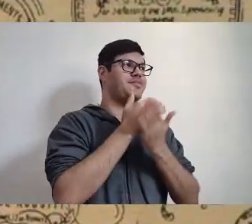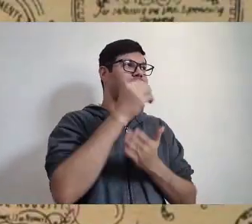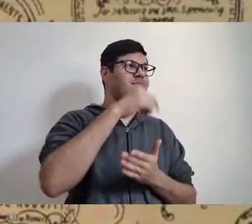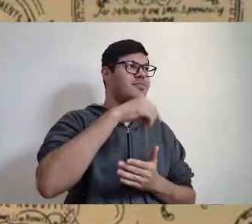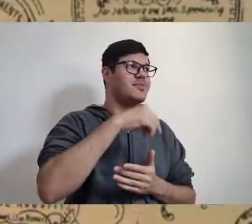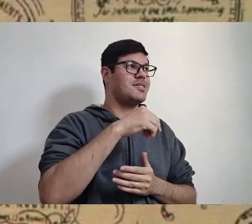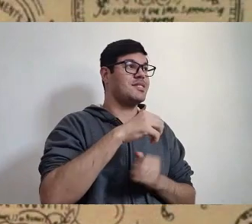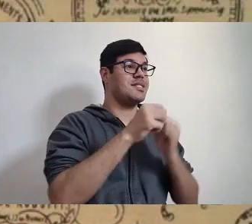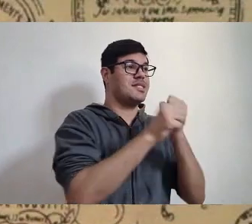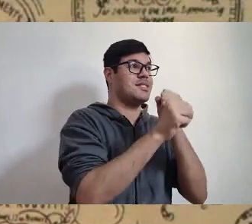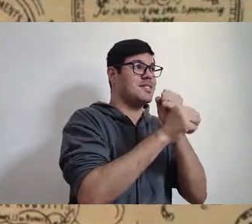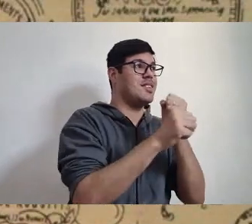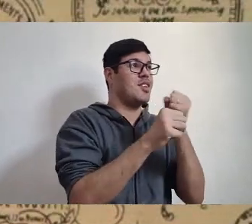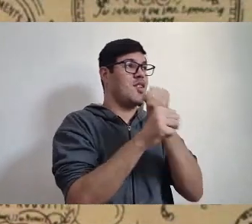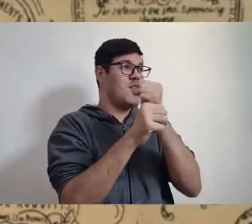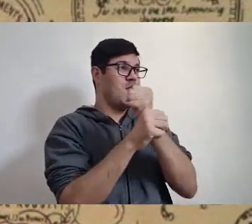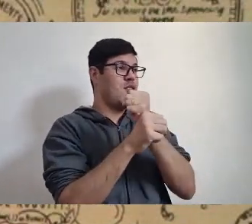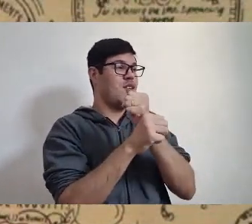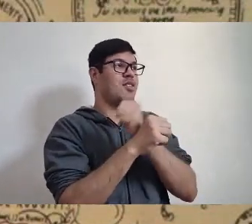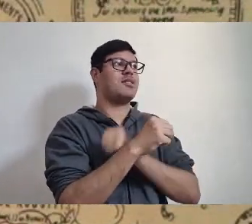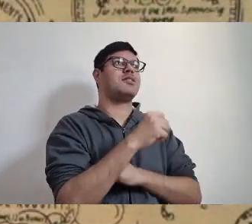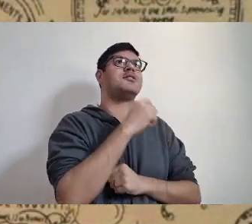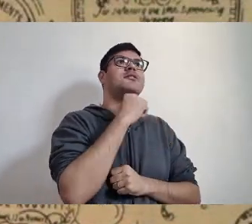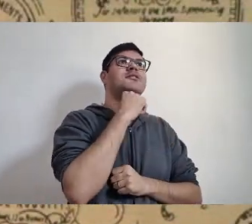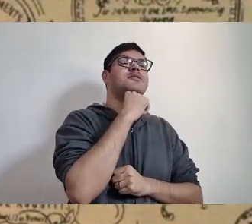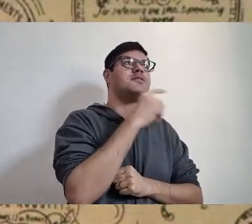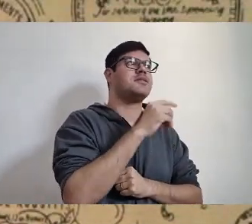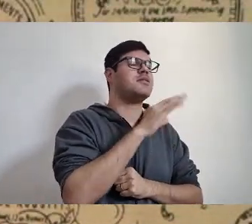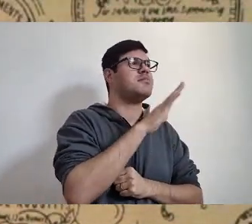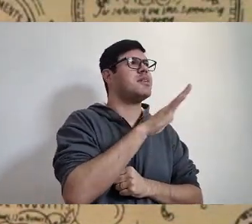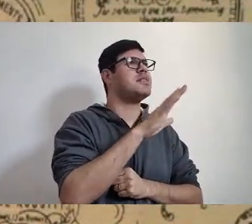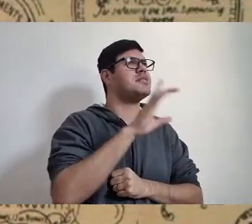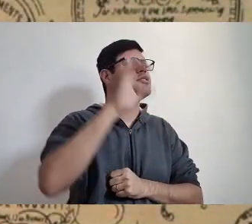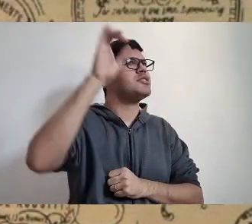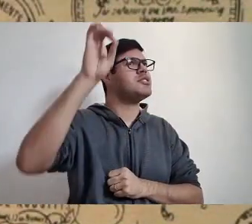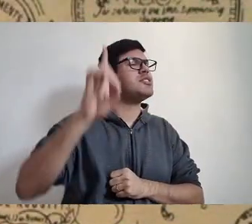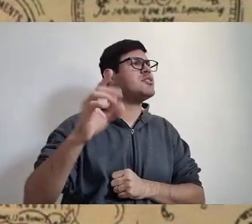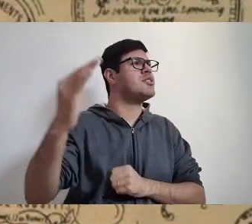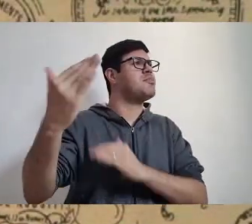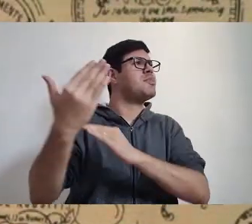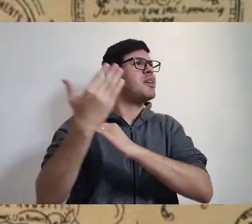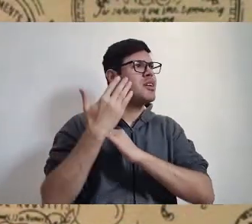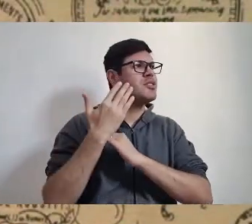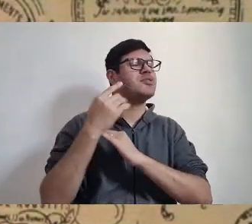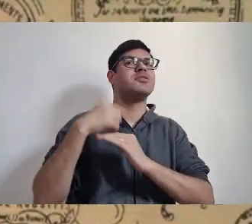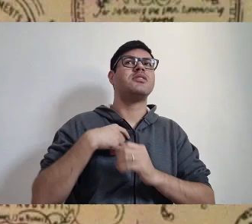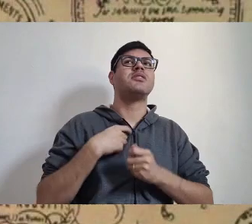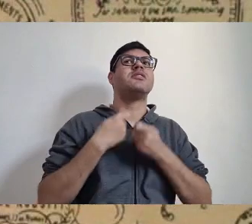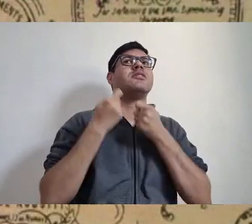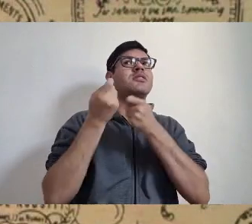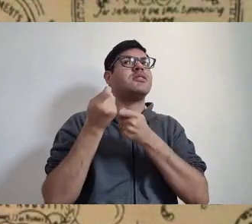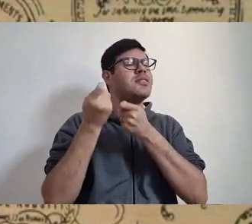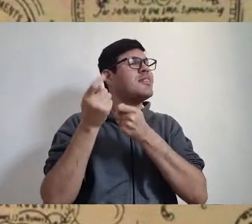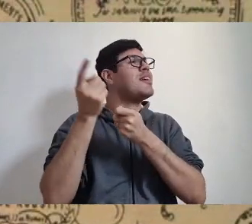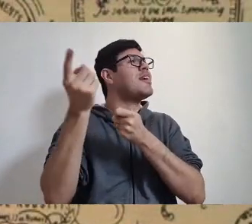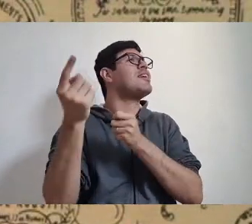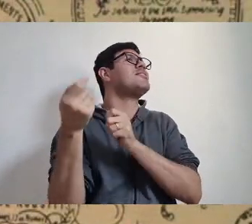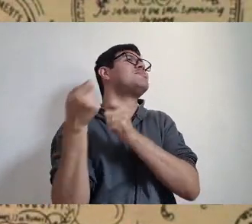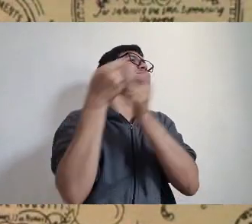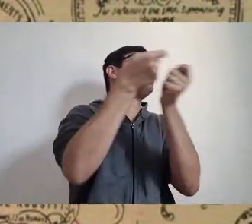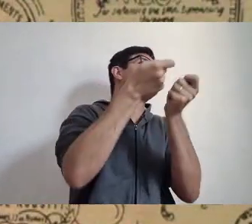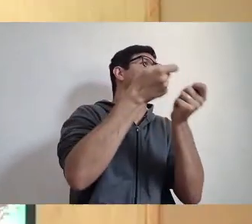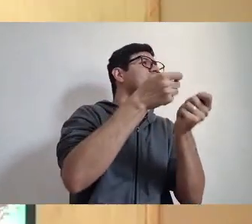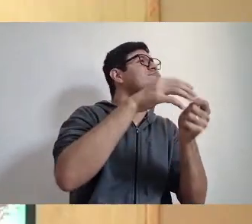entendo de construção civil, É. tá? Mas eu tenho que ter diretor que entenda para poder cobrar a construtora. Sim, Por